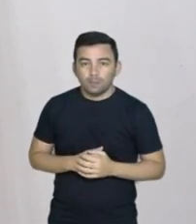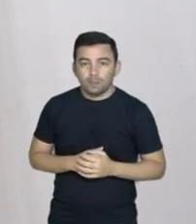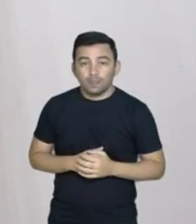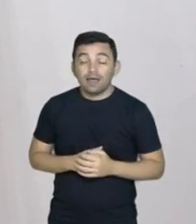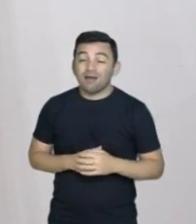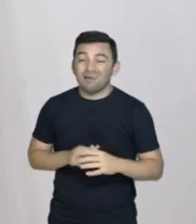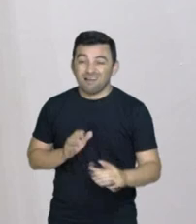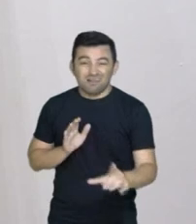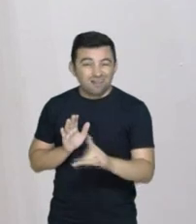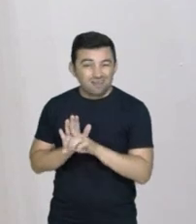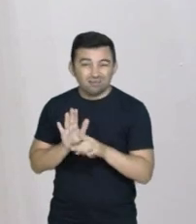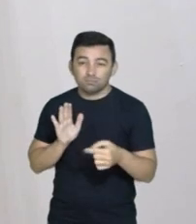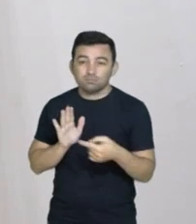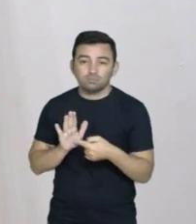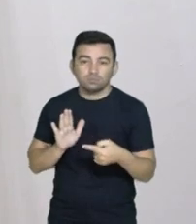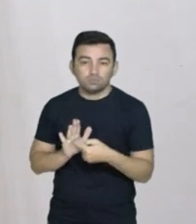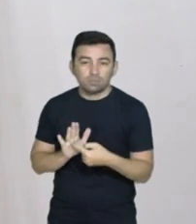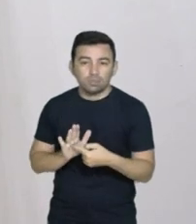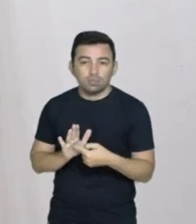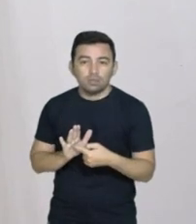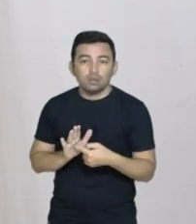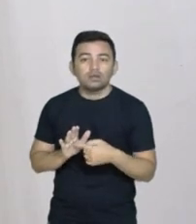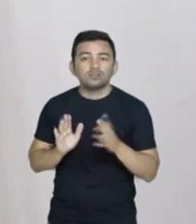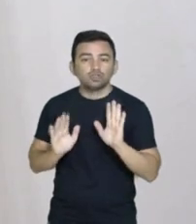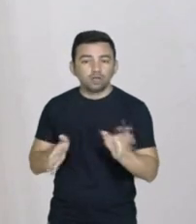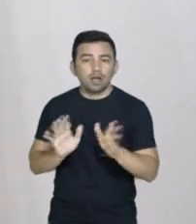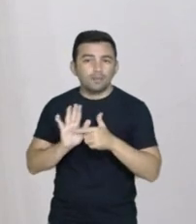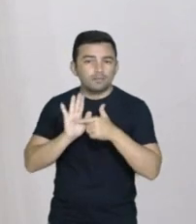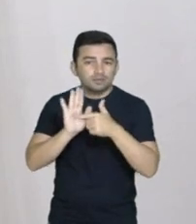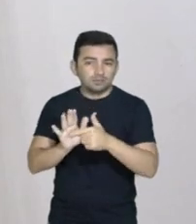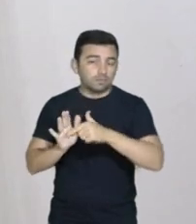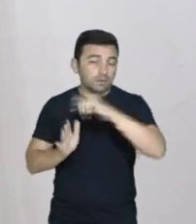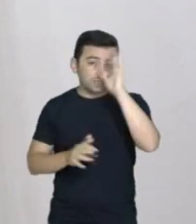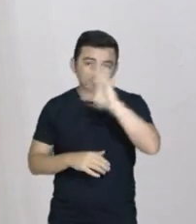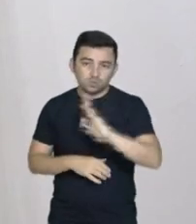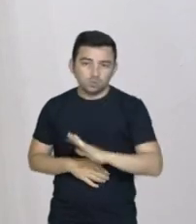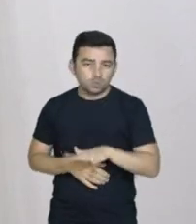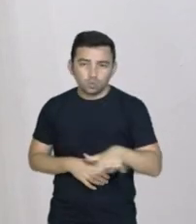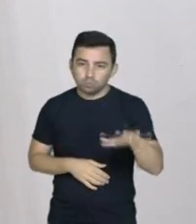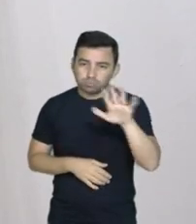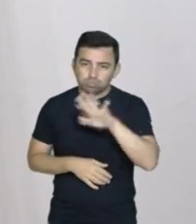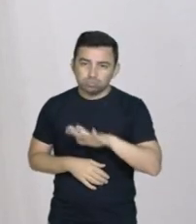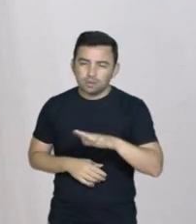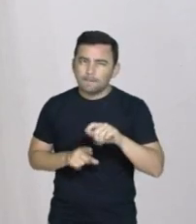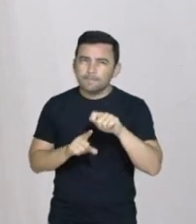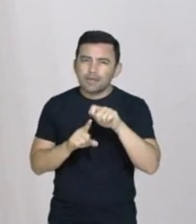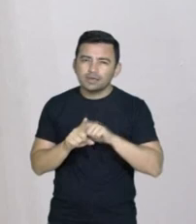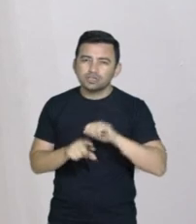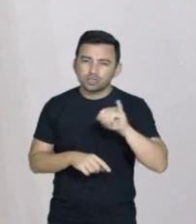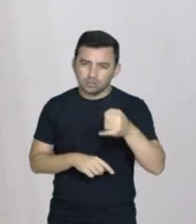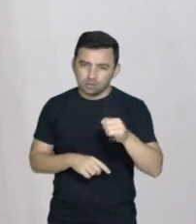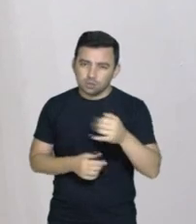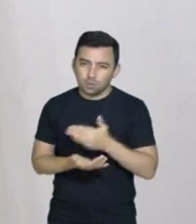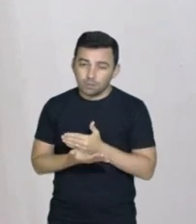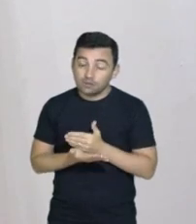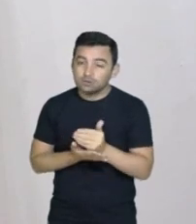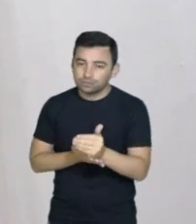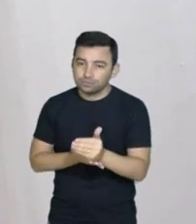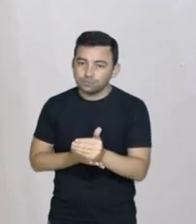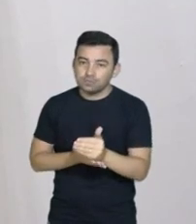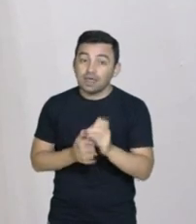é uma legislação que tem sido apresentada em todo o Brasil a partir do mês de janeiro em diversas